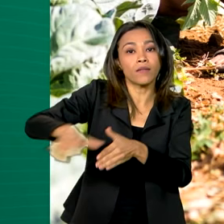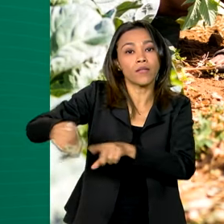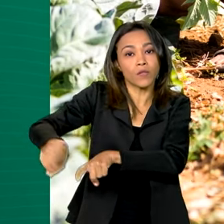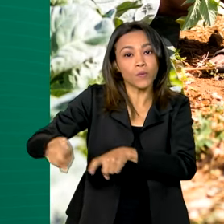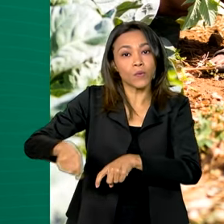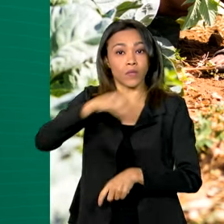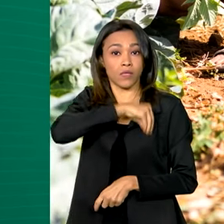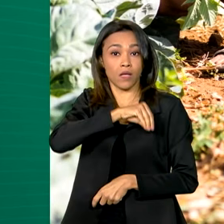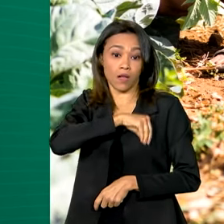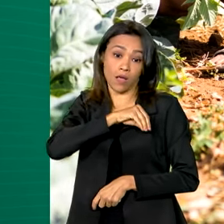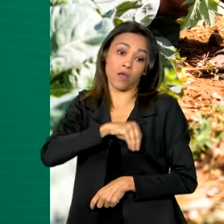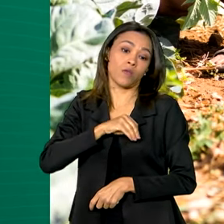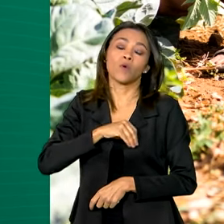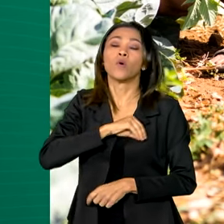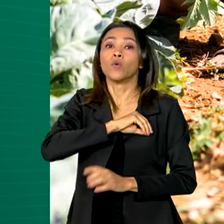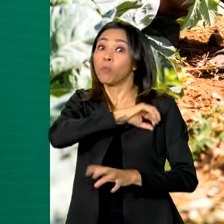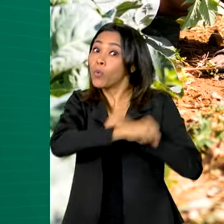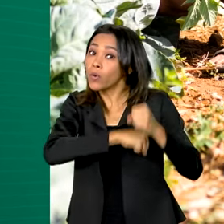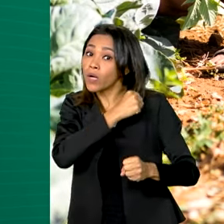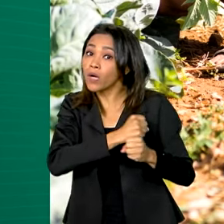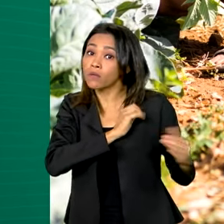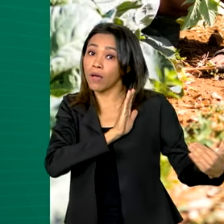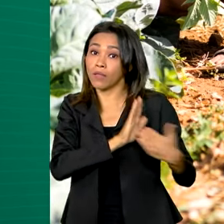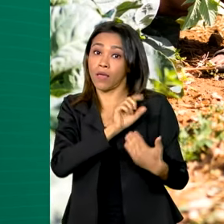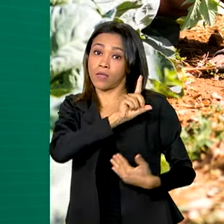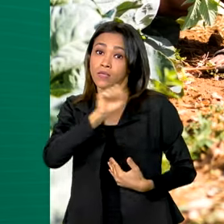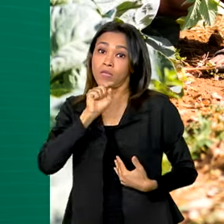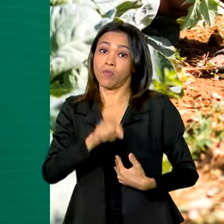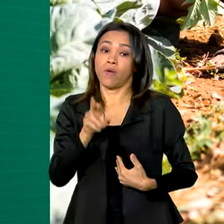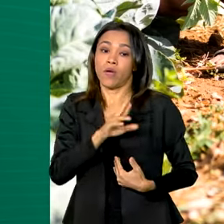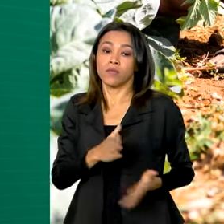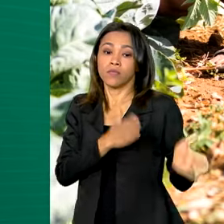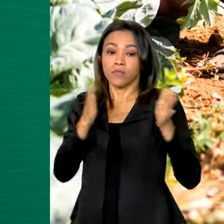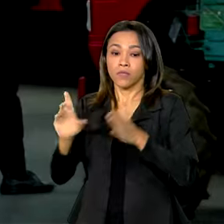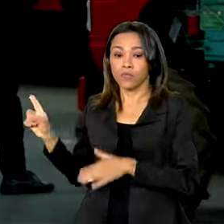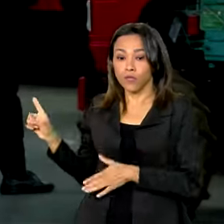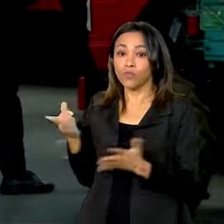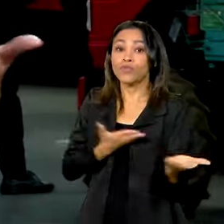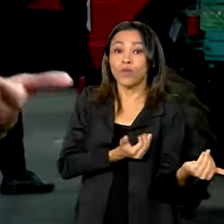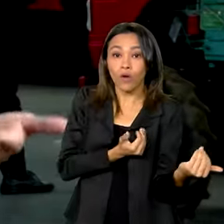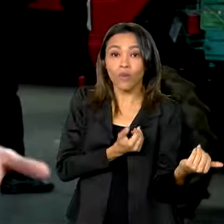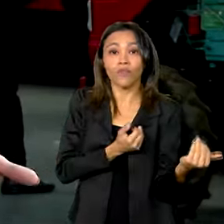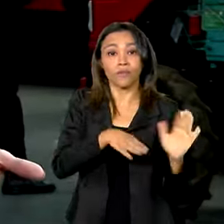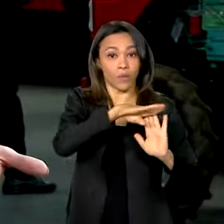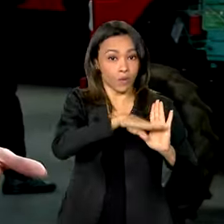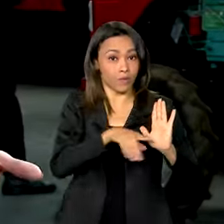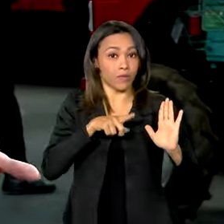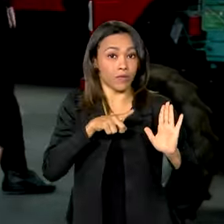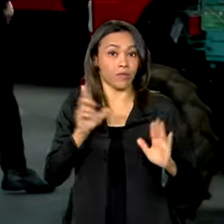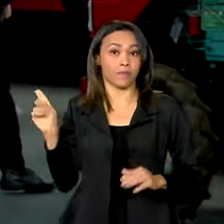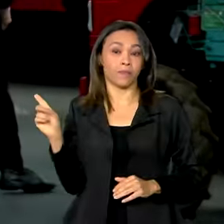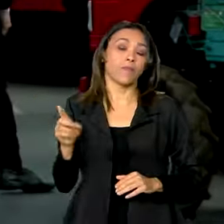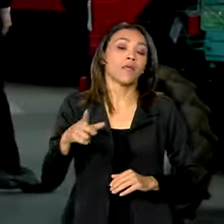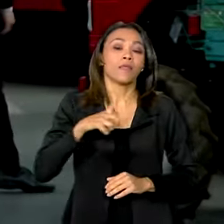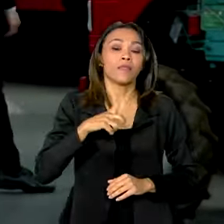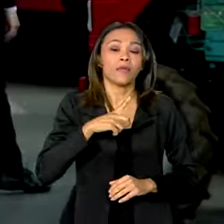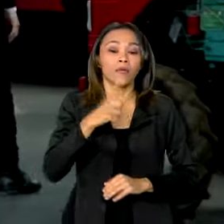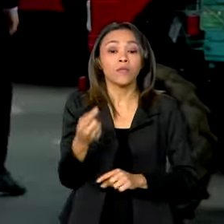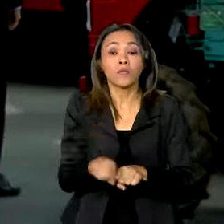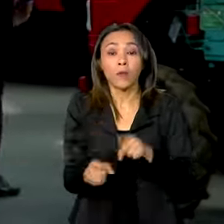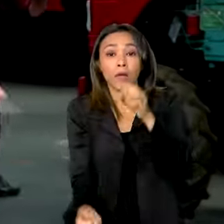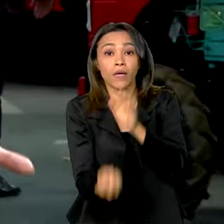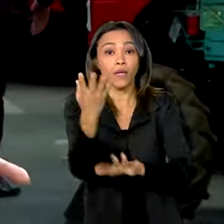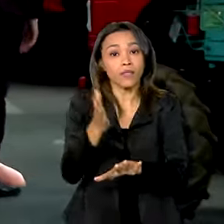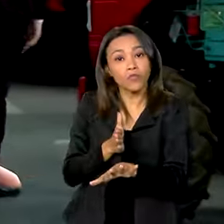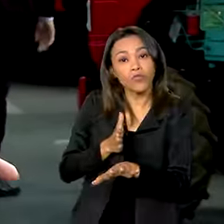renda familiar bruta anual de até 100 mil reais, e o PRONAF Jovem. Outra novidade é a criação de uma linha para